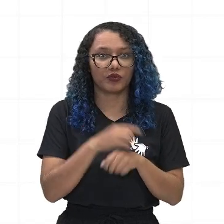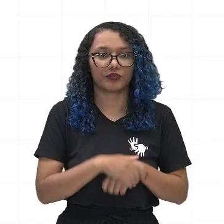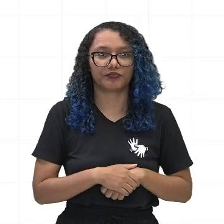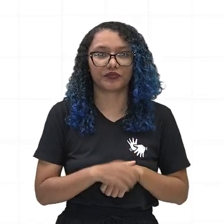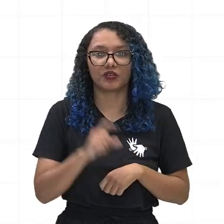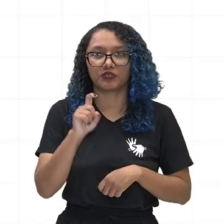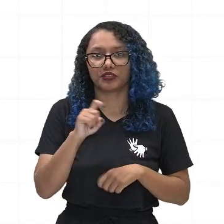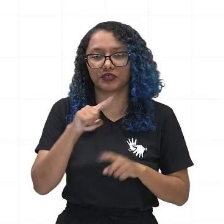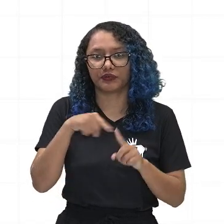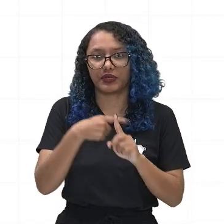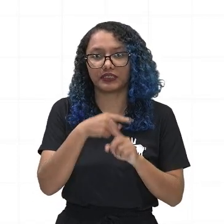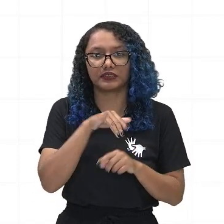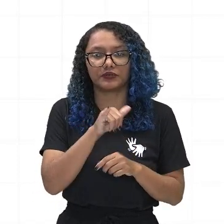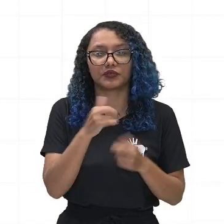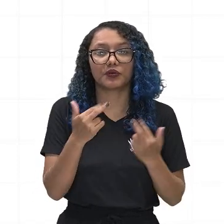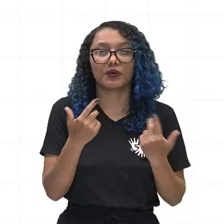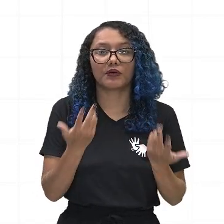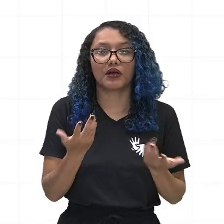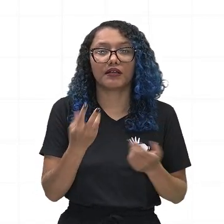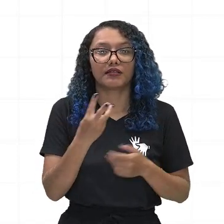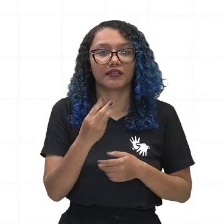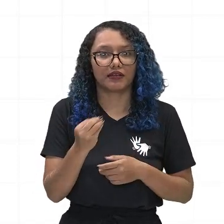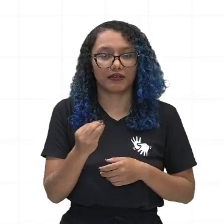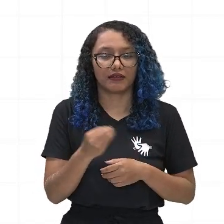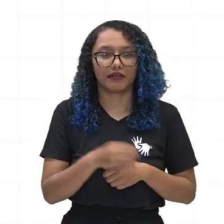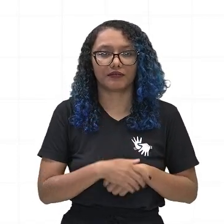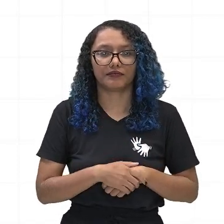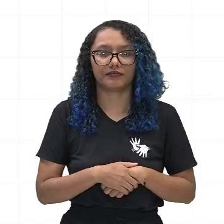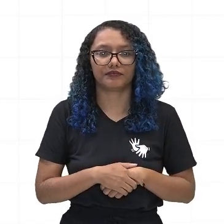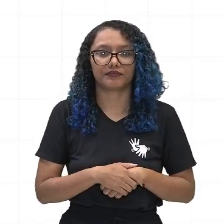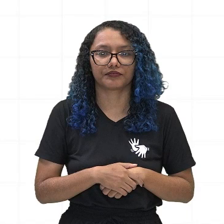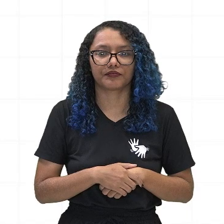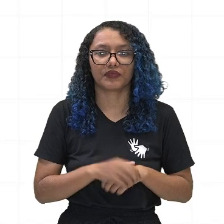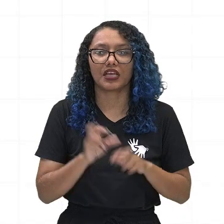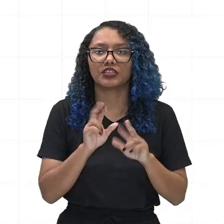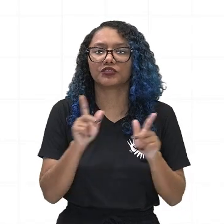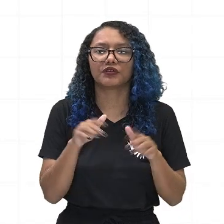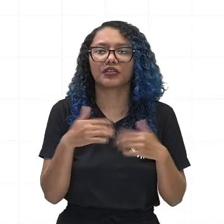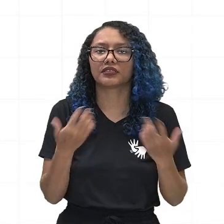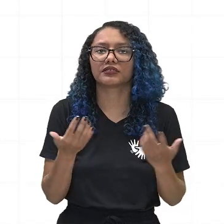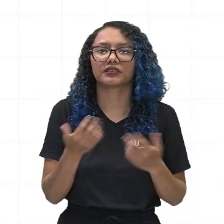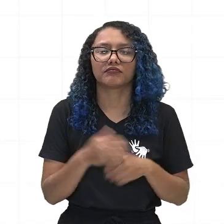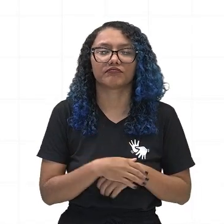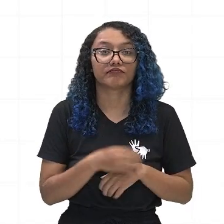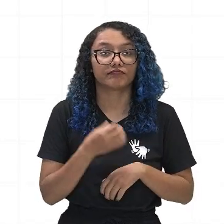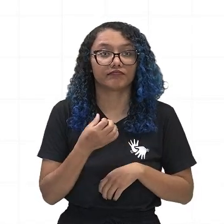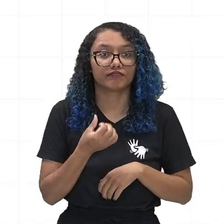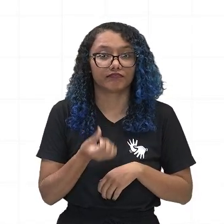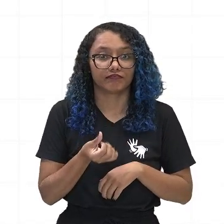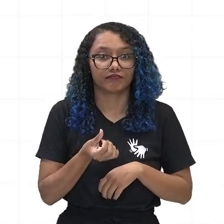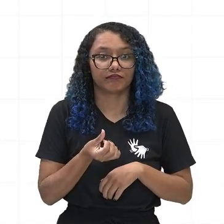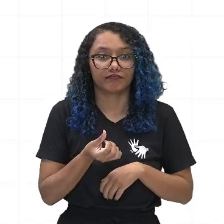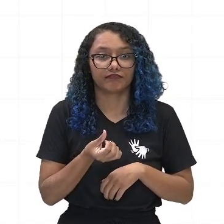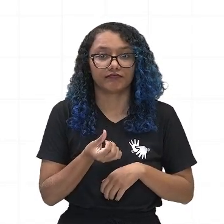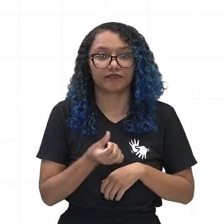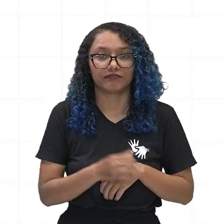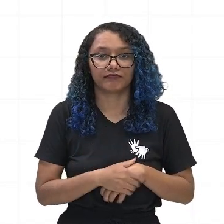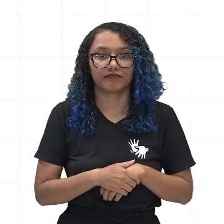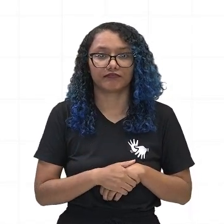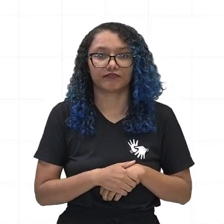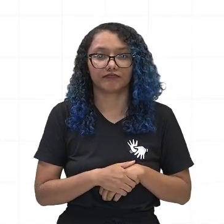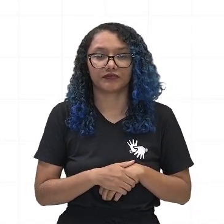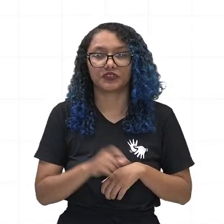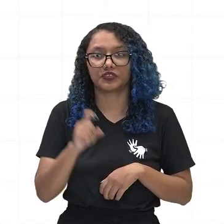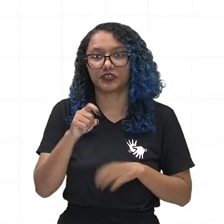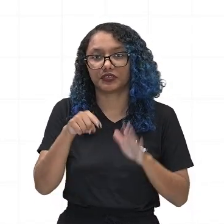y igual a 30. E a diferença entre eles, olha só, a diferença entre eles, x menos